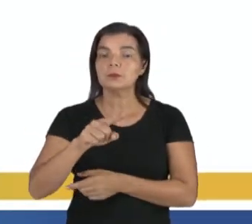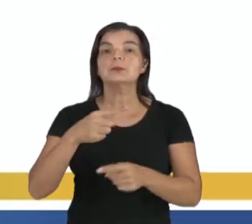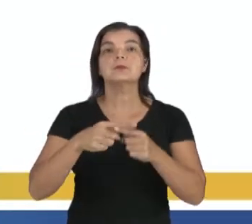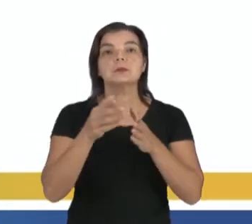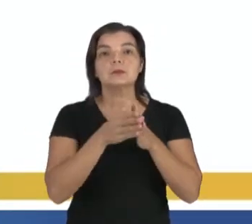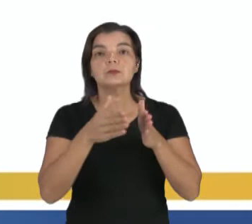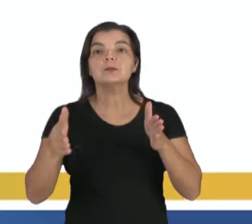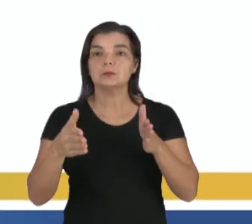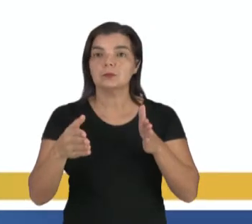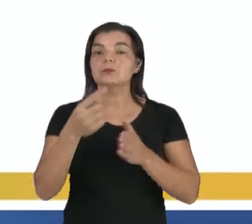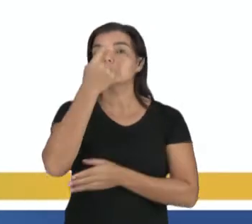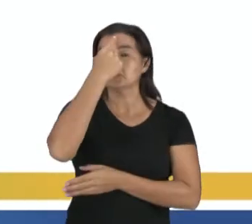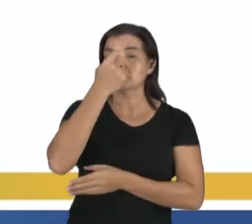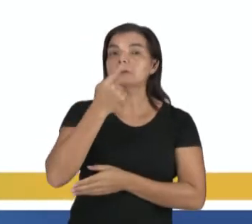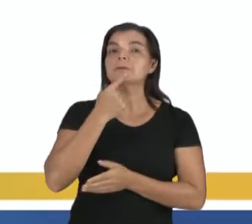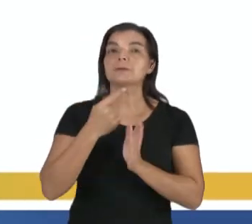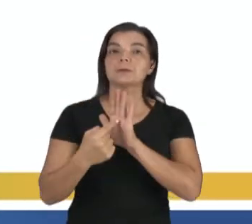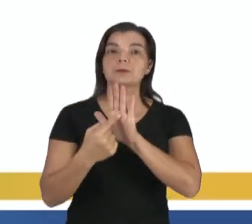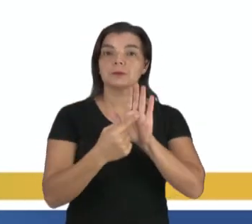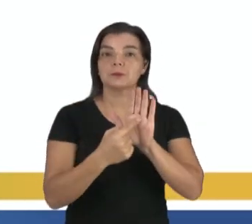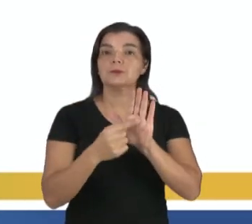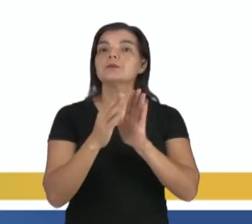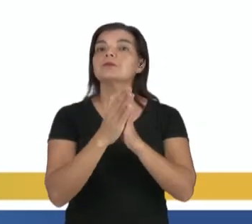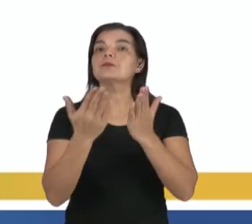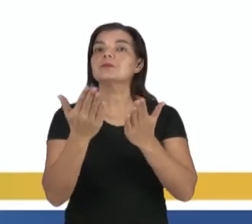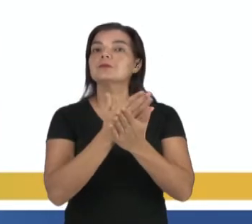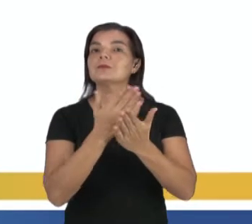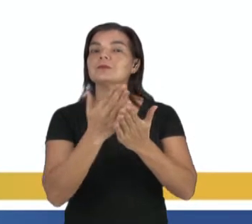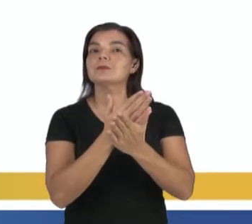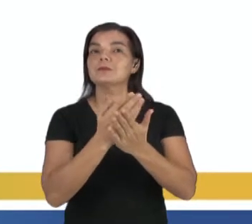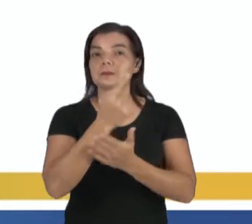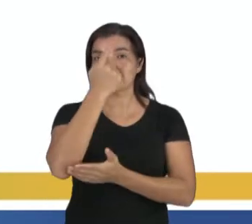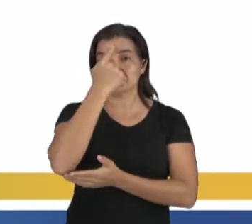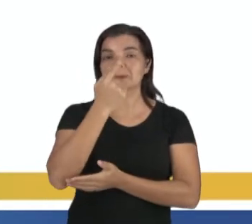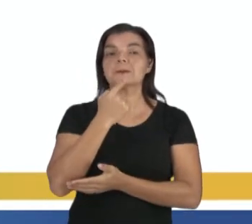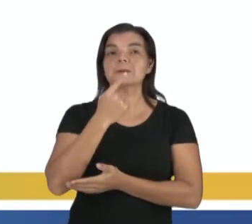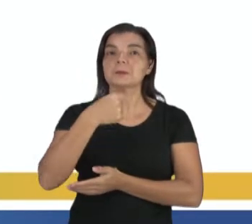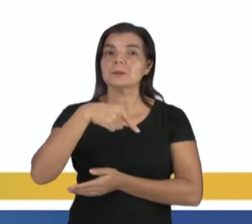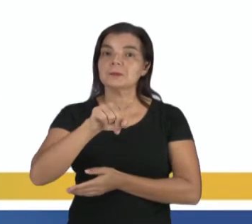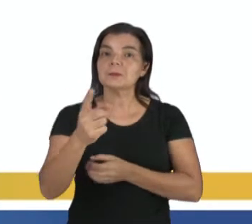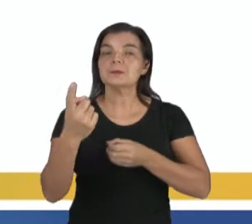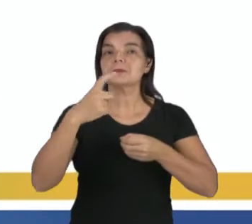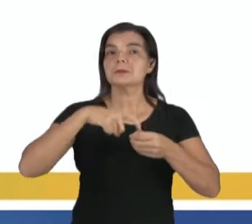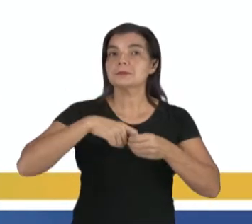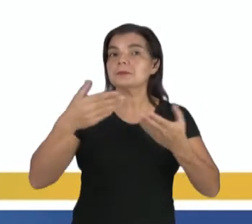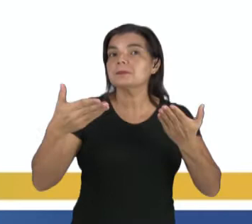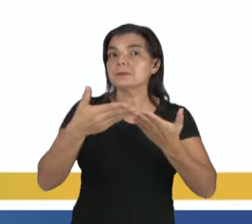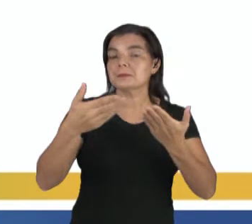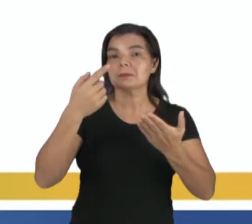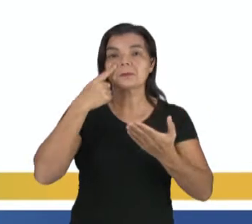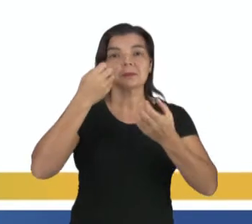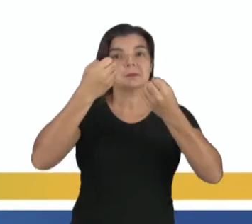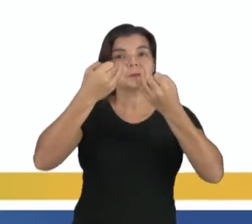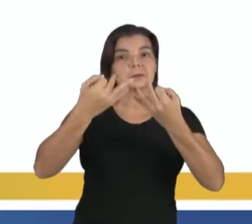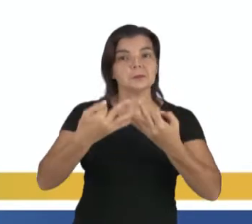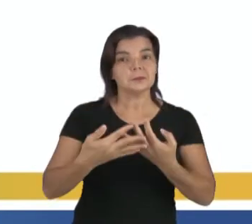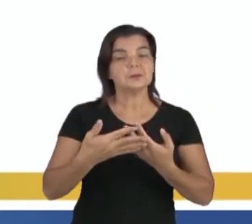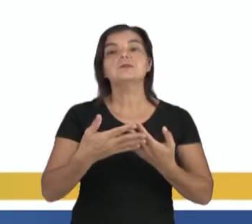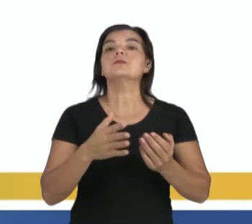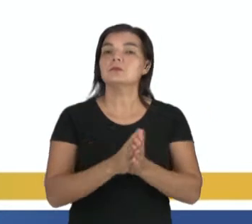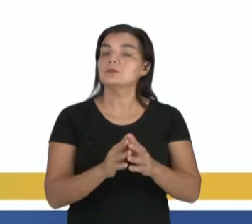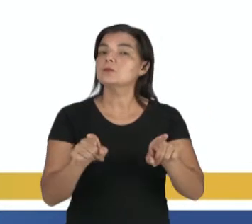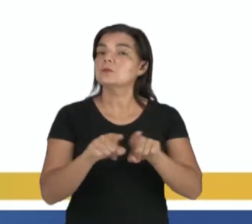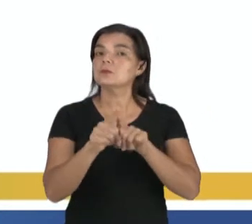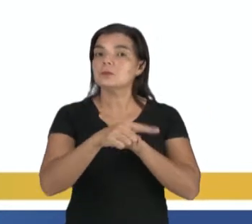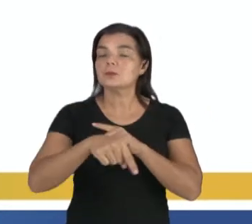partir de ilustrações. Olha a capa do livro, Ida e Volta. E agora nós vamos recontar a história verbalmente.